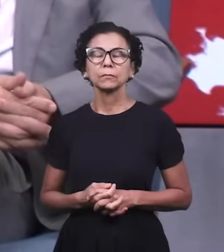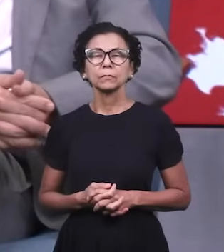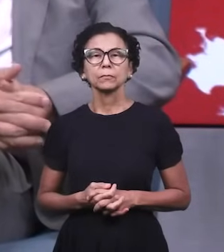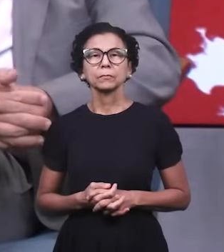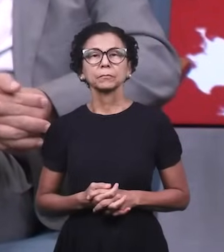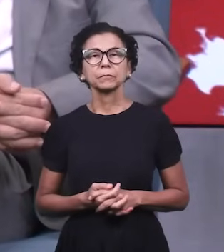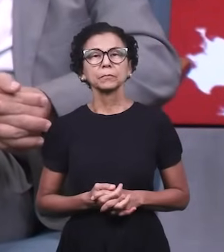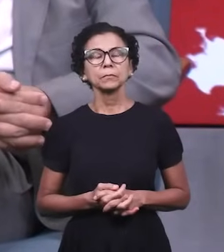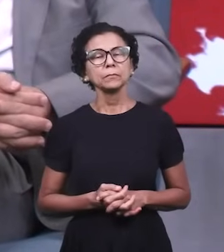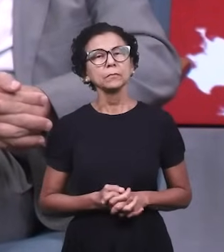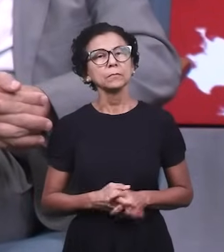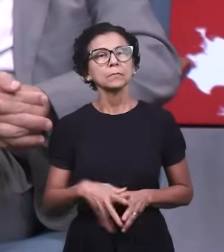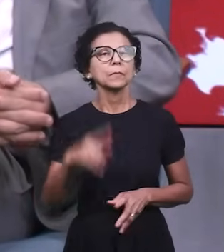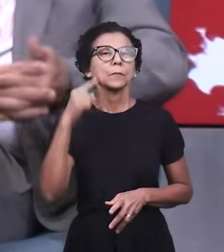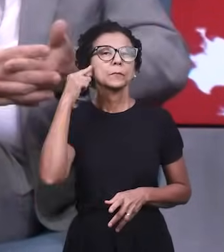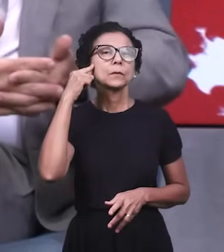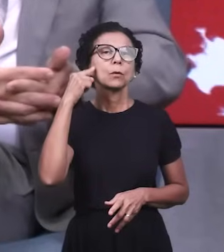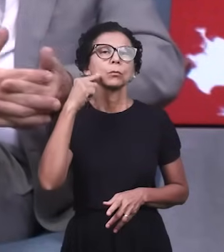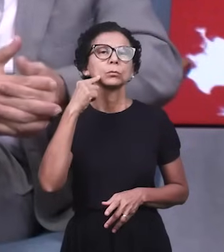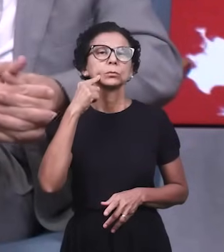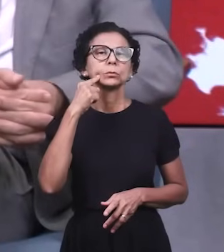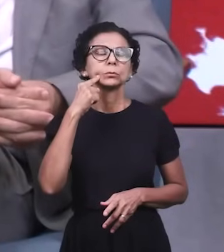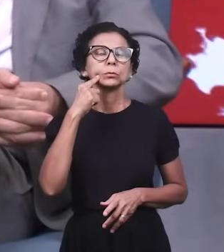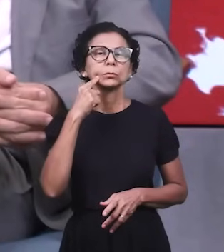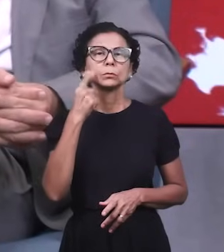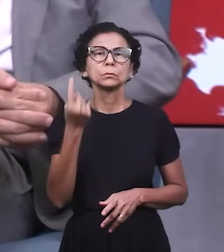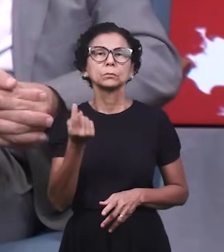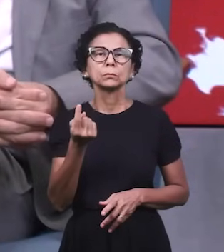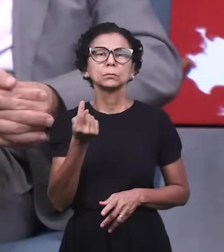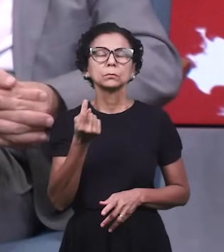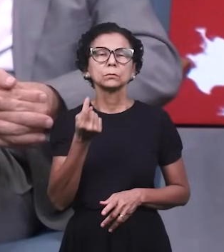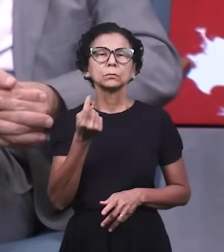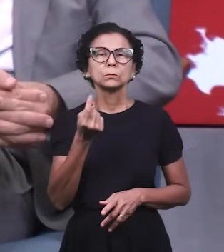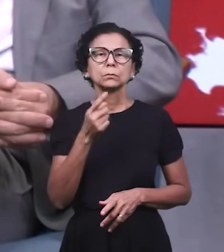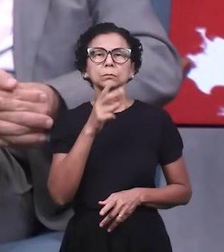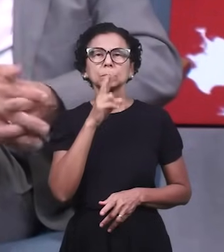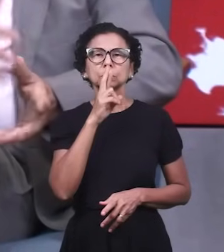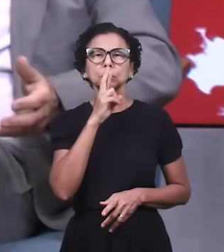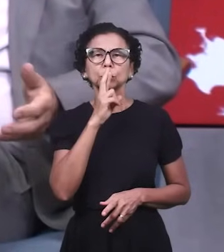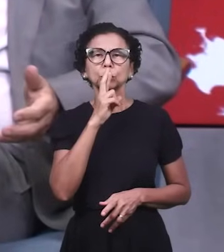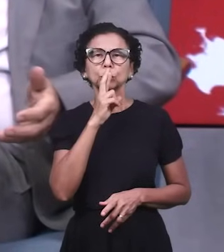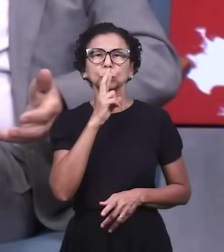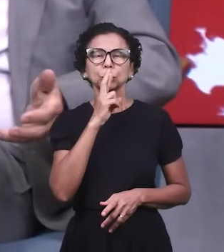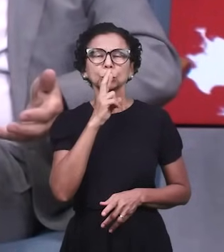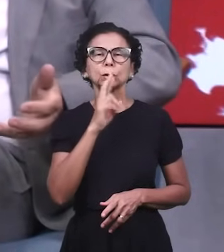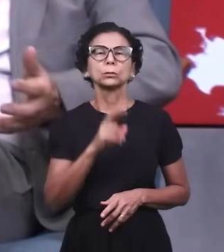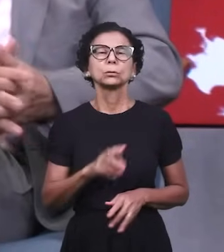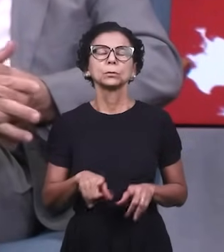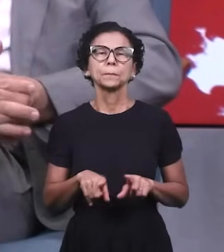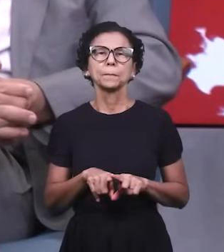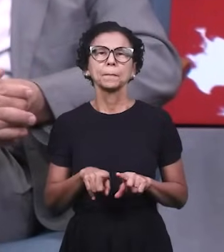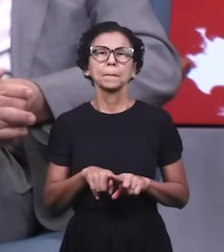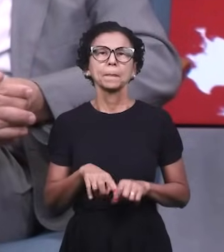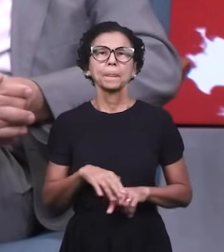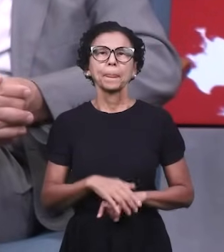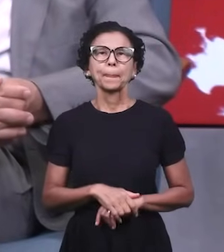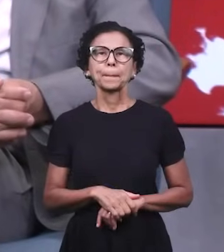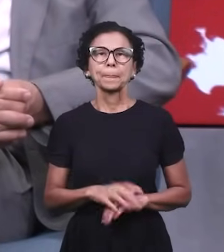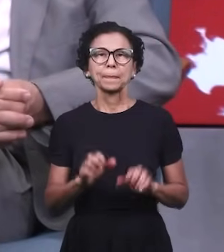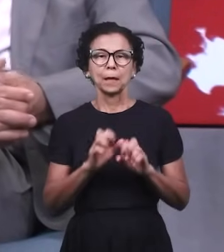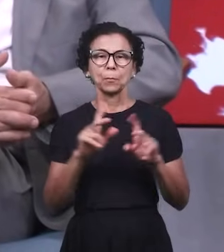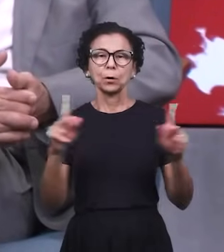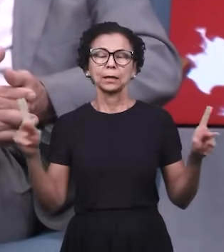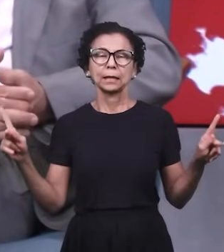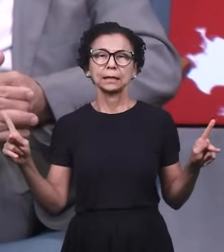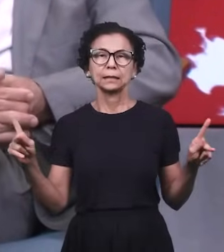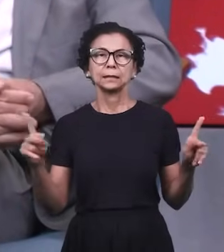surdo-mudo. Por que o surdo-mudo? Lá no livro de Apocalipse diz assim, quem tem ouvidos,